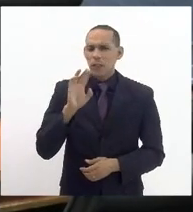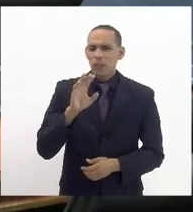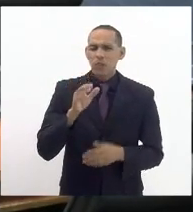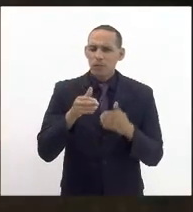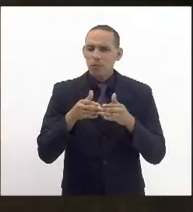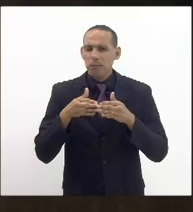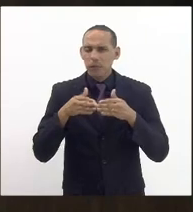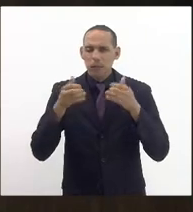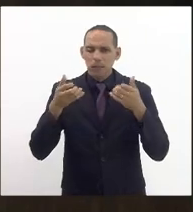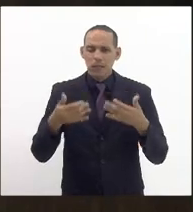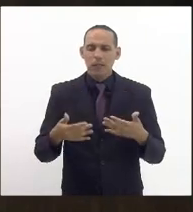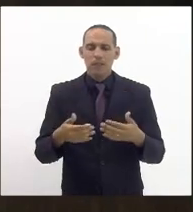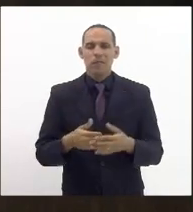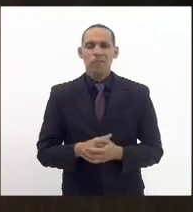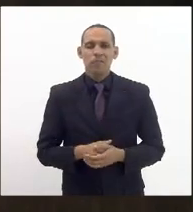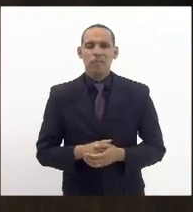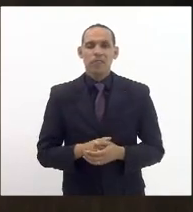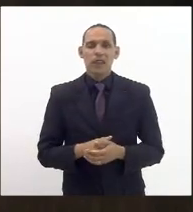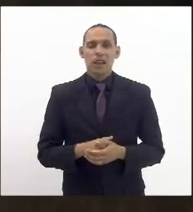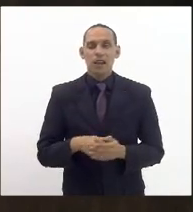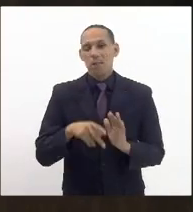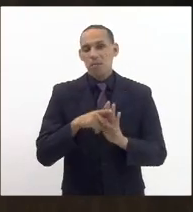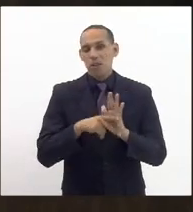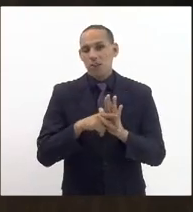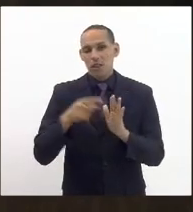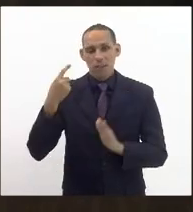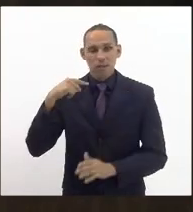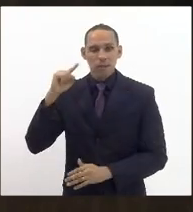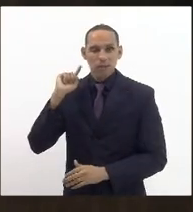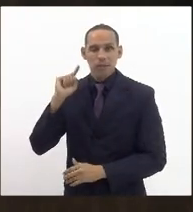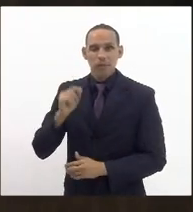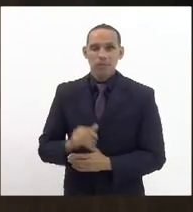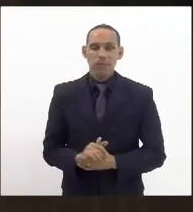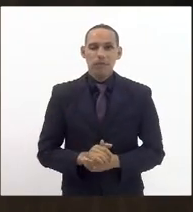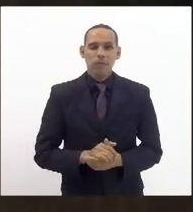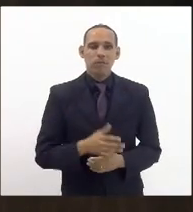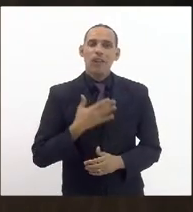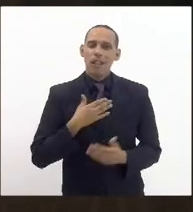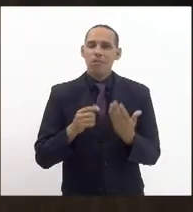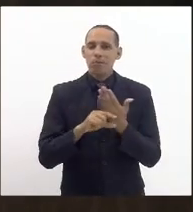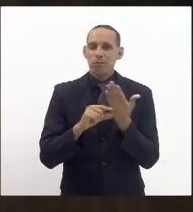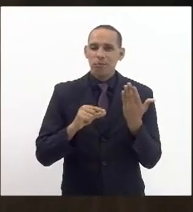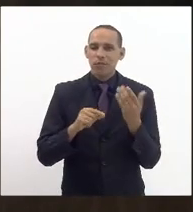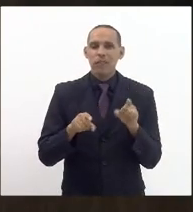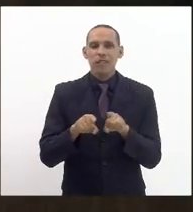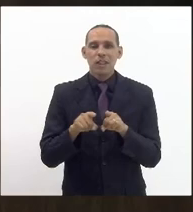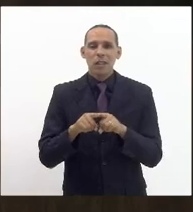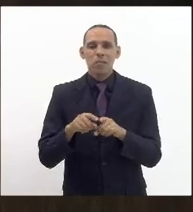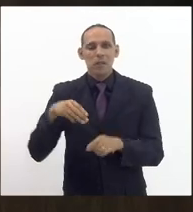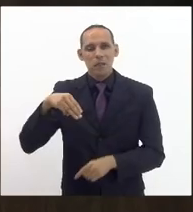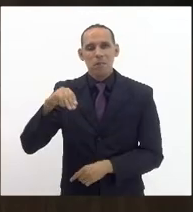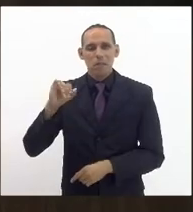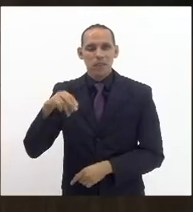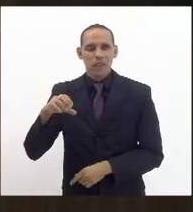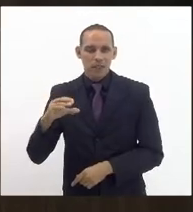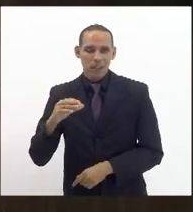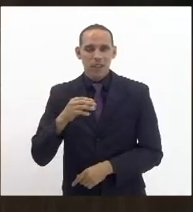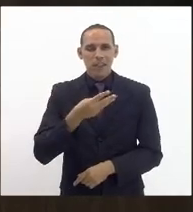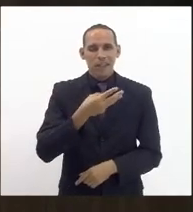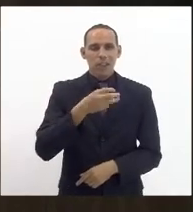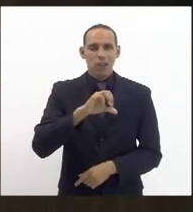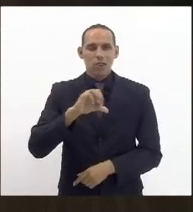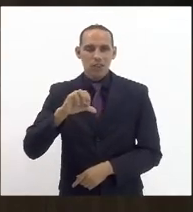uma questão de ordem, presidente André, porque o projeto anterior, que é de minha autoria, de autoria do deputado Carlos Mink, o